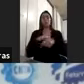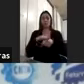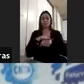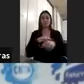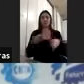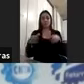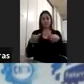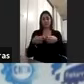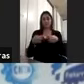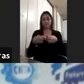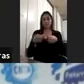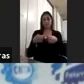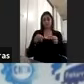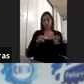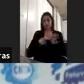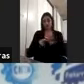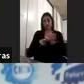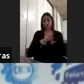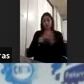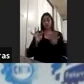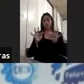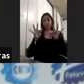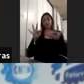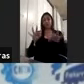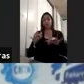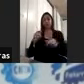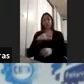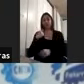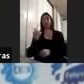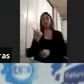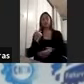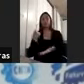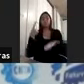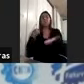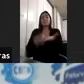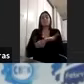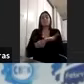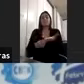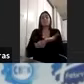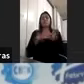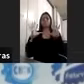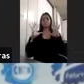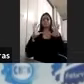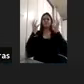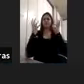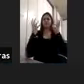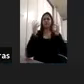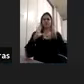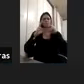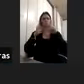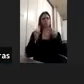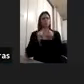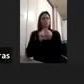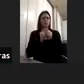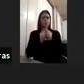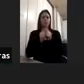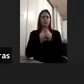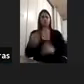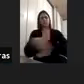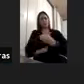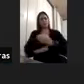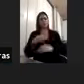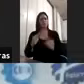final de tudo isso, nós temos combinado que nós vamos comemorar a vitória daquela rotatória. Vamos, mesmo sim. Com a pandemia,